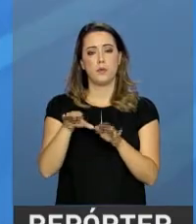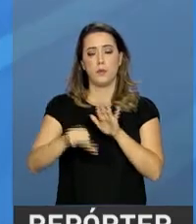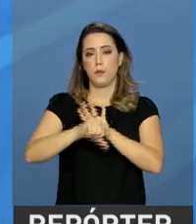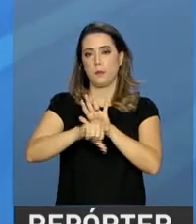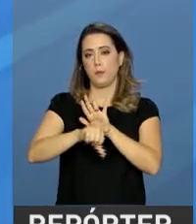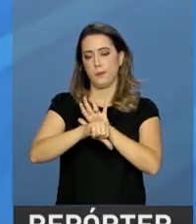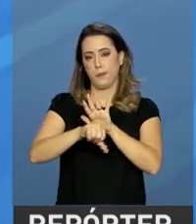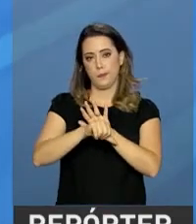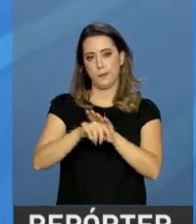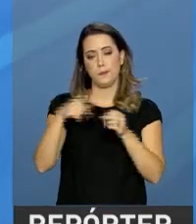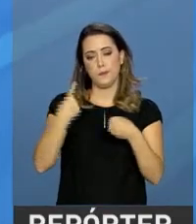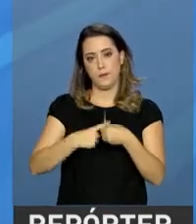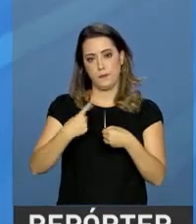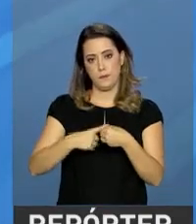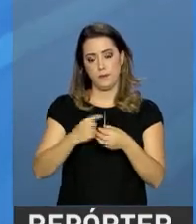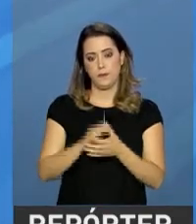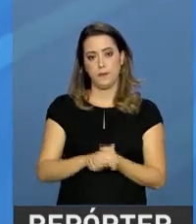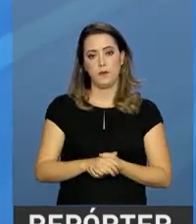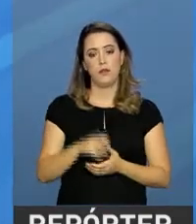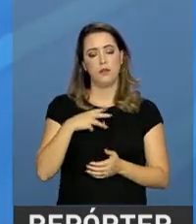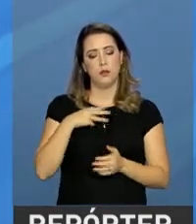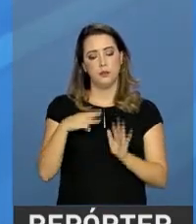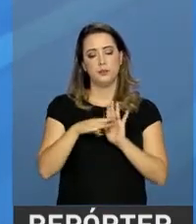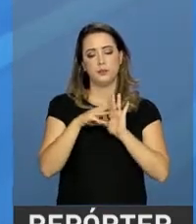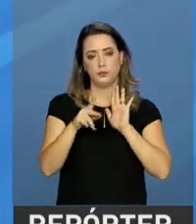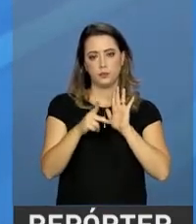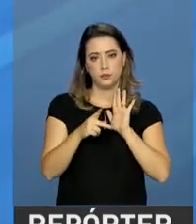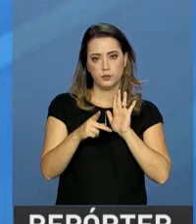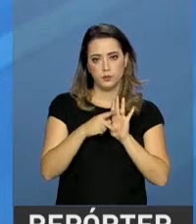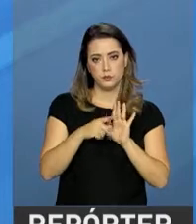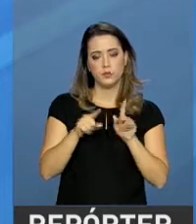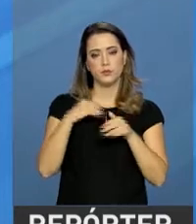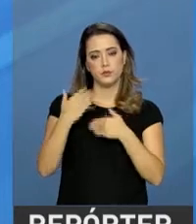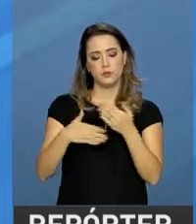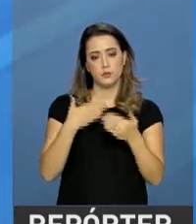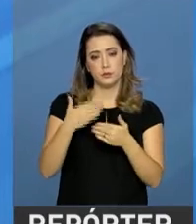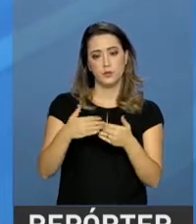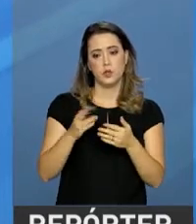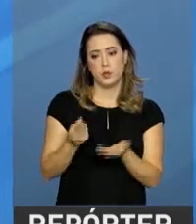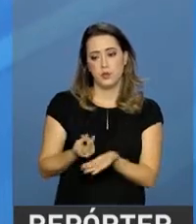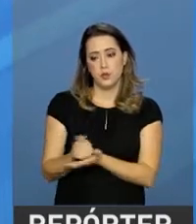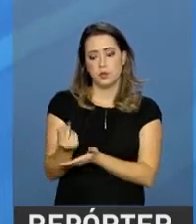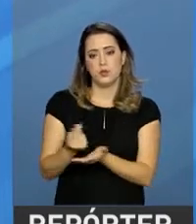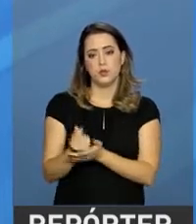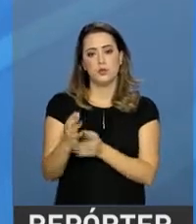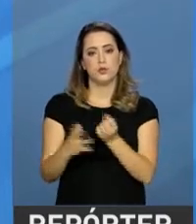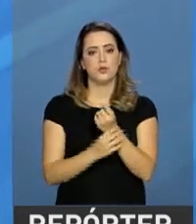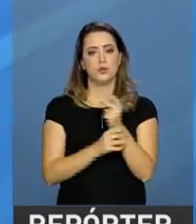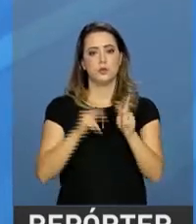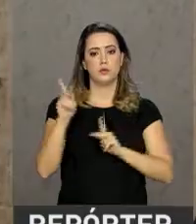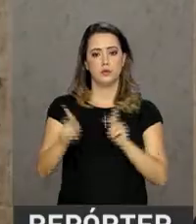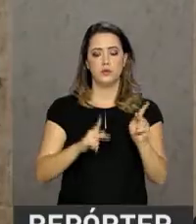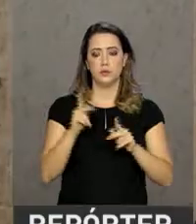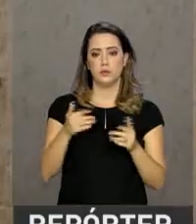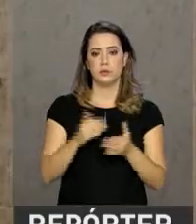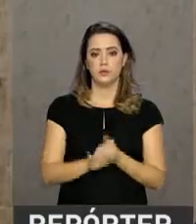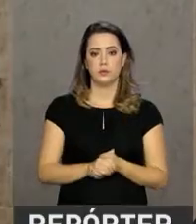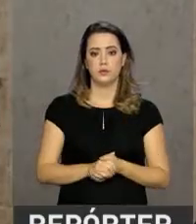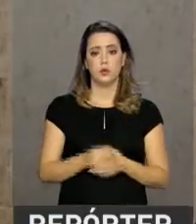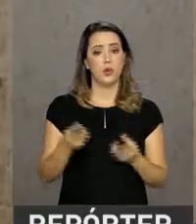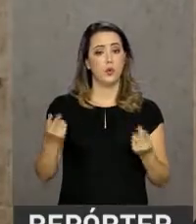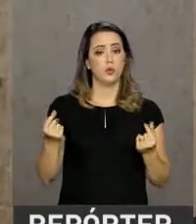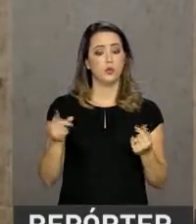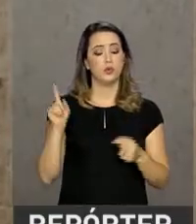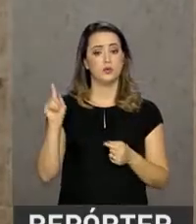presidente michel temer de editar medida provisória nos próximos dias repassando recursos para a segurança pública parte